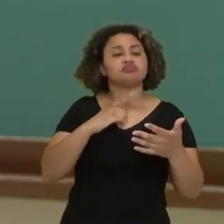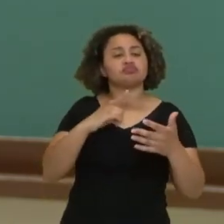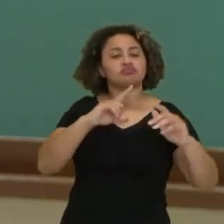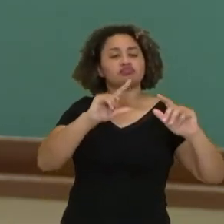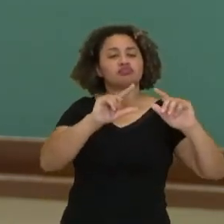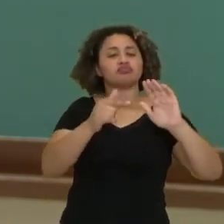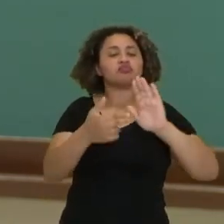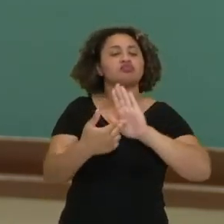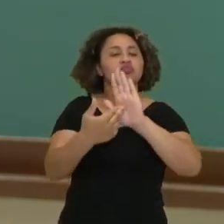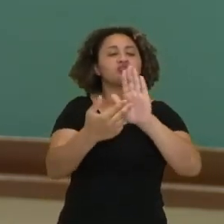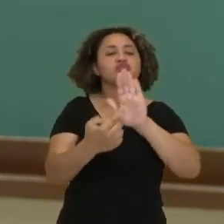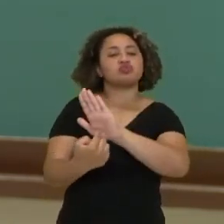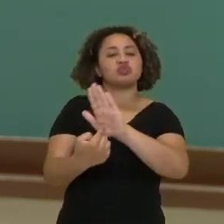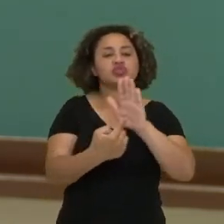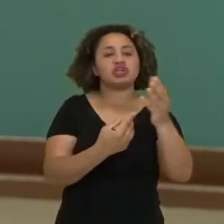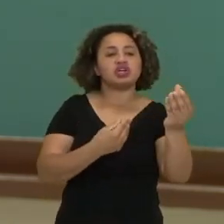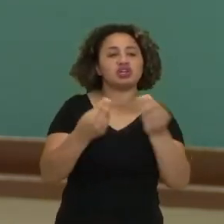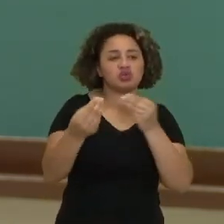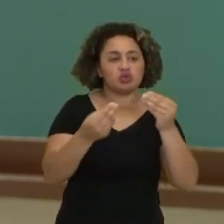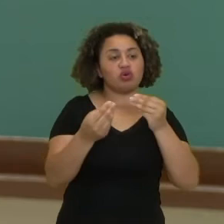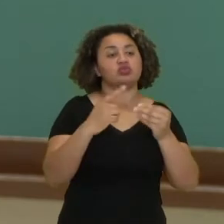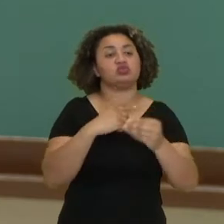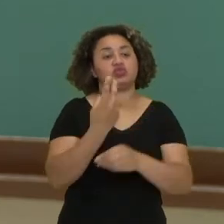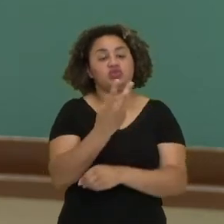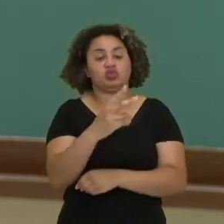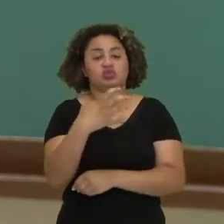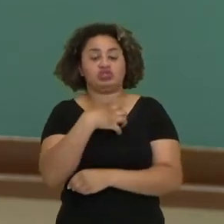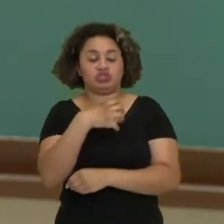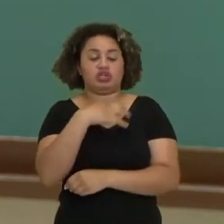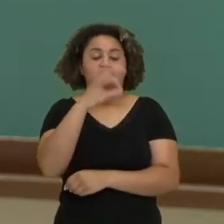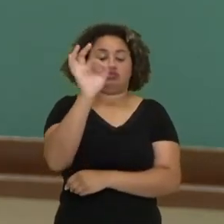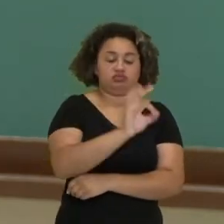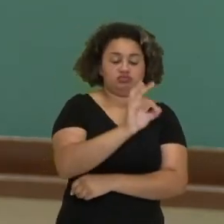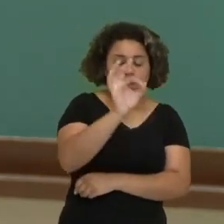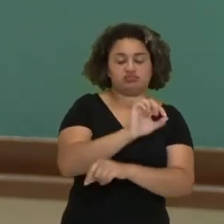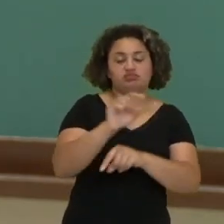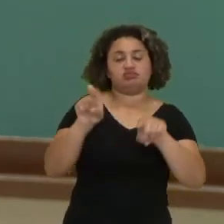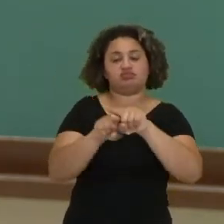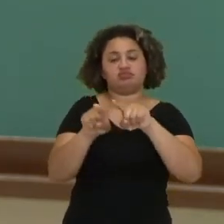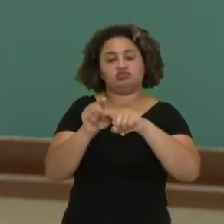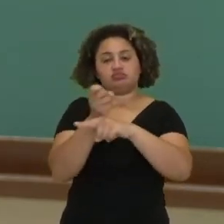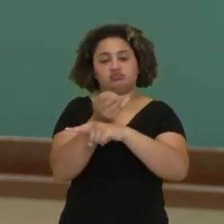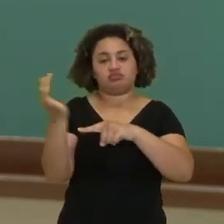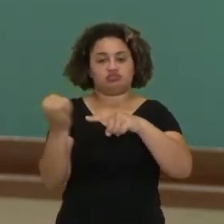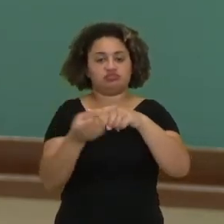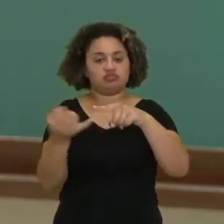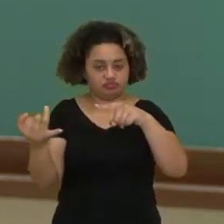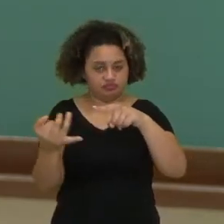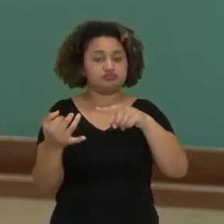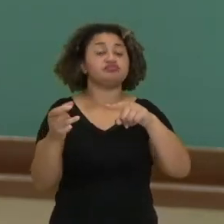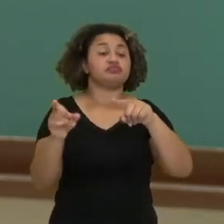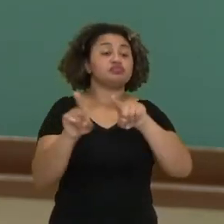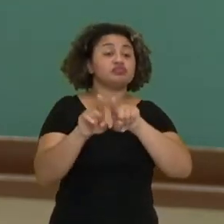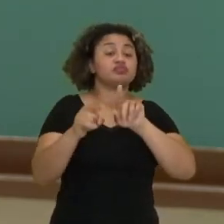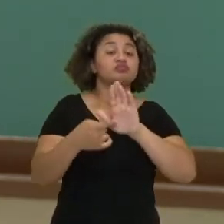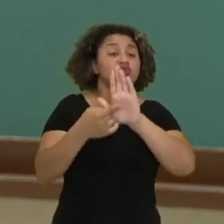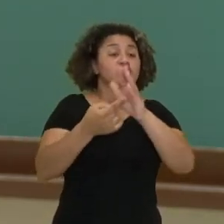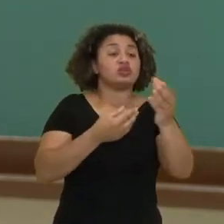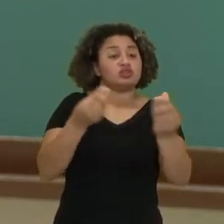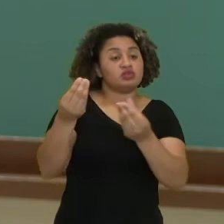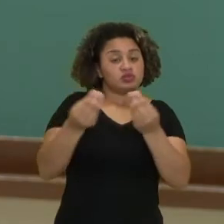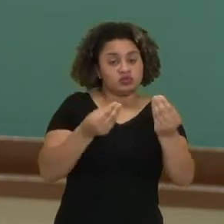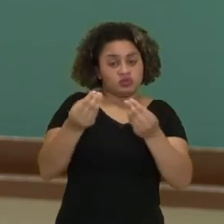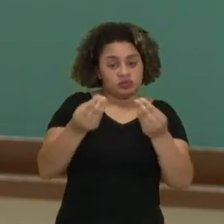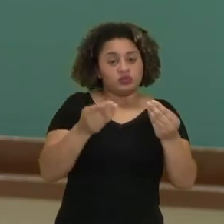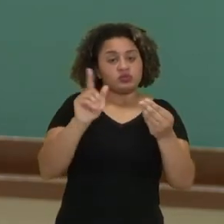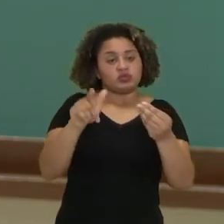as representações em duas maneiras, porcentagem e também na forma fracionária,